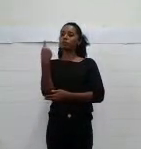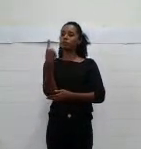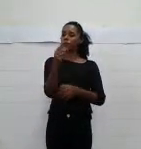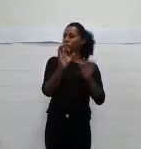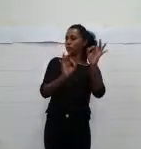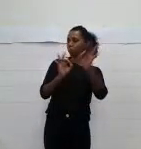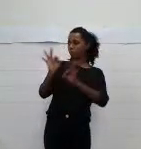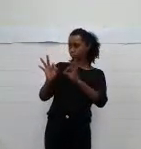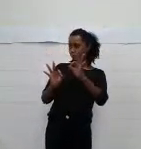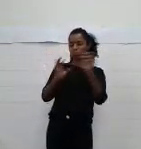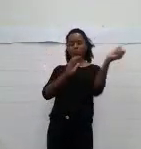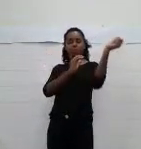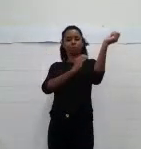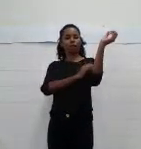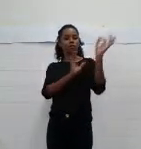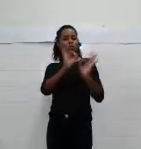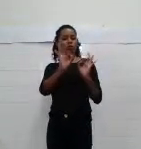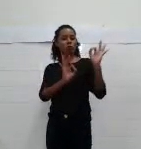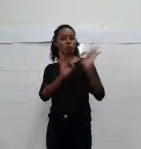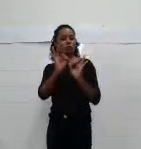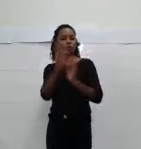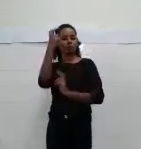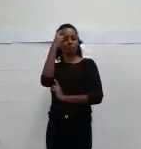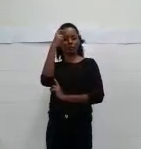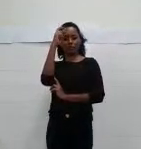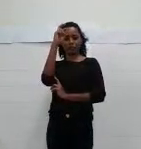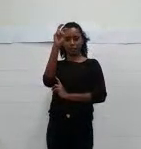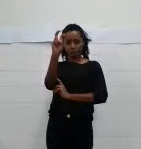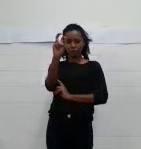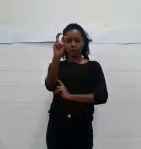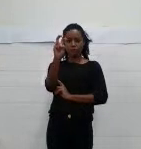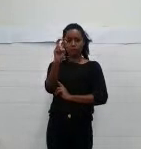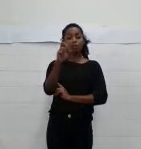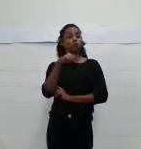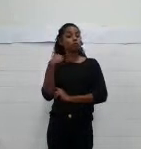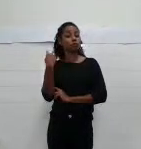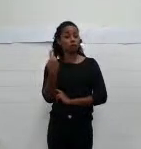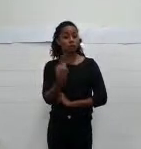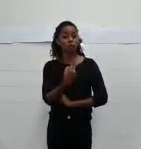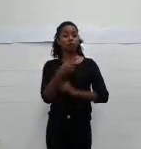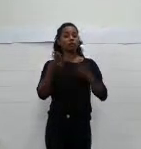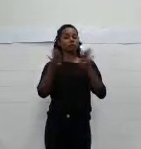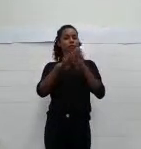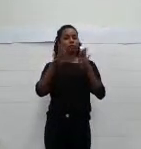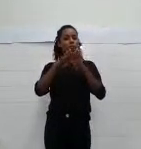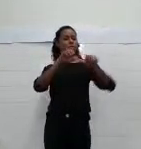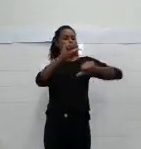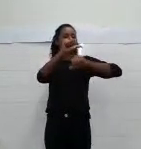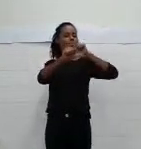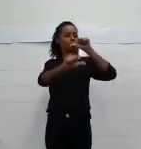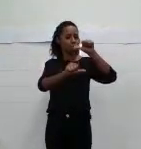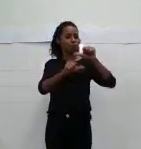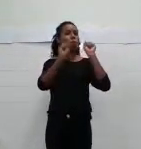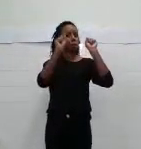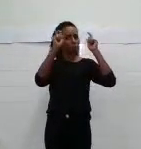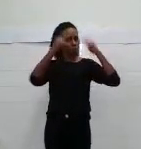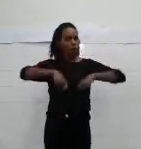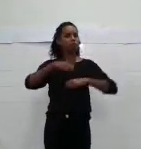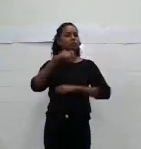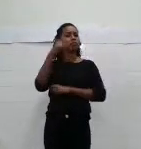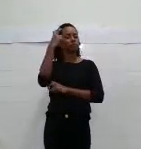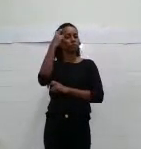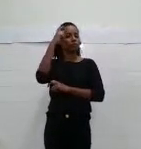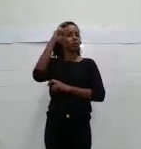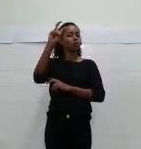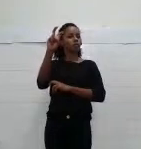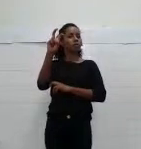cultura, então isso quer dizer que nós também temos a capacidade de transformar a cultura, né? Então, se a gente vem de uma